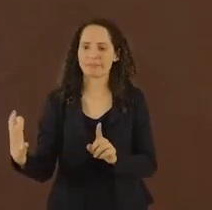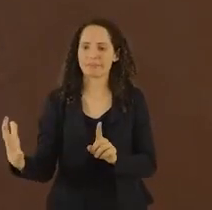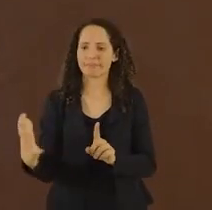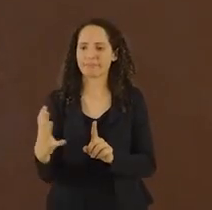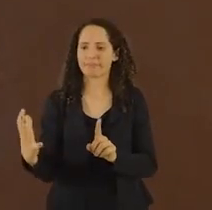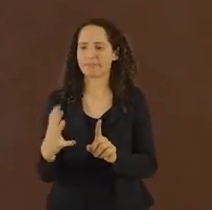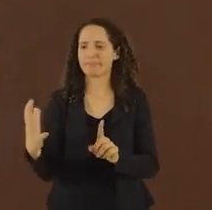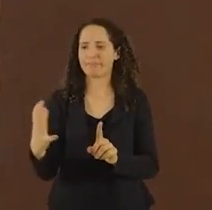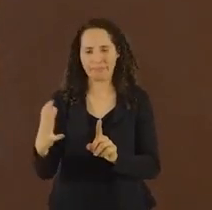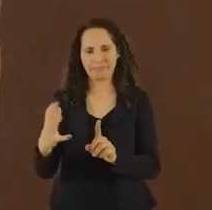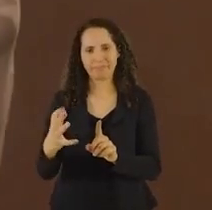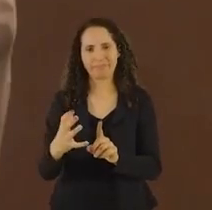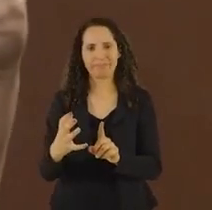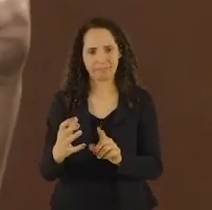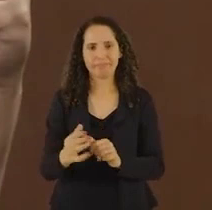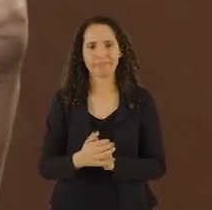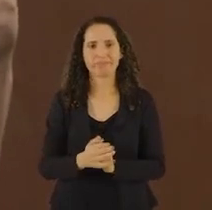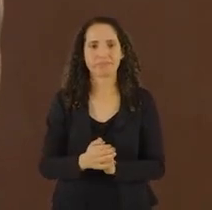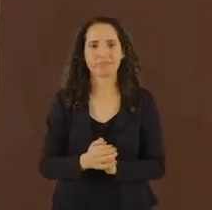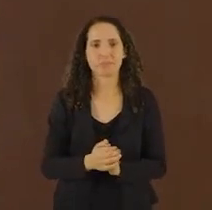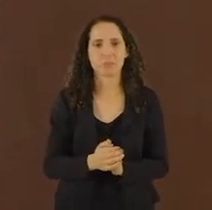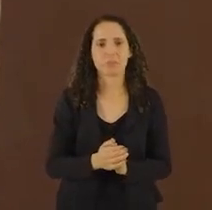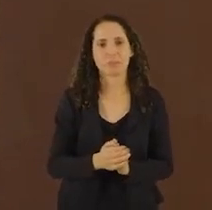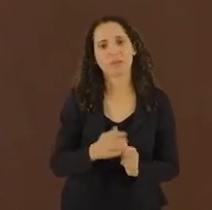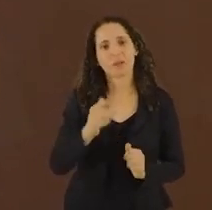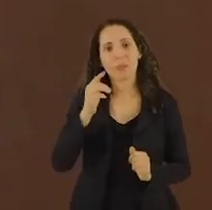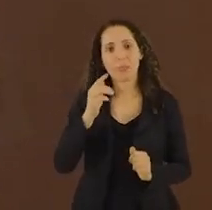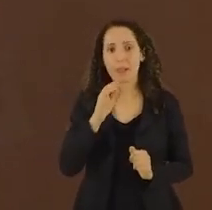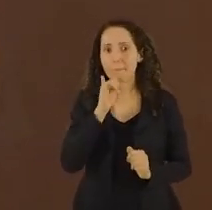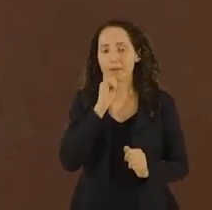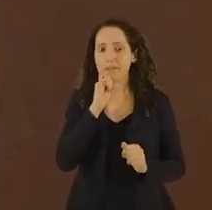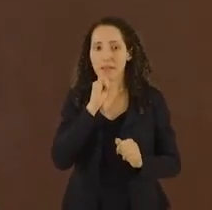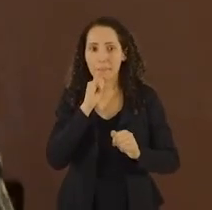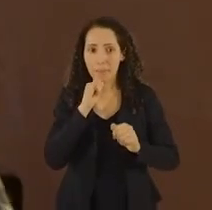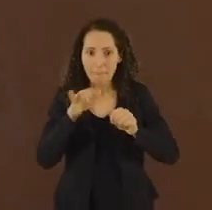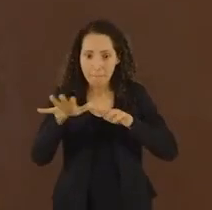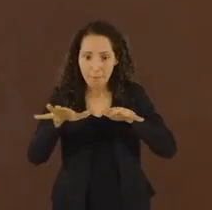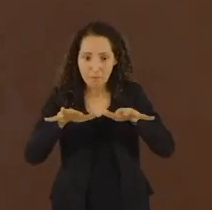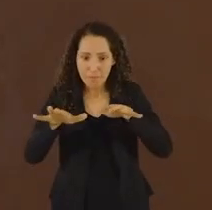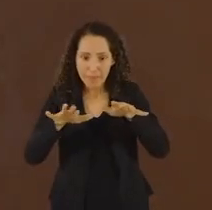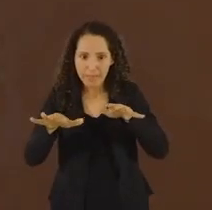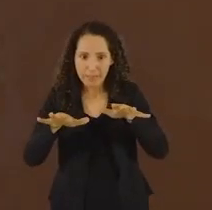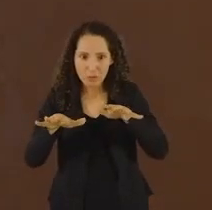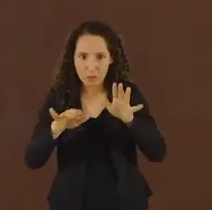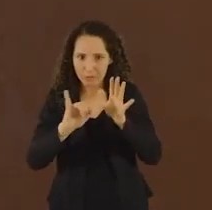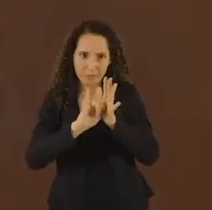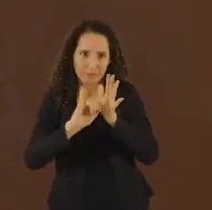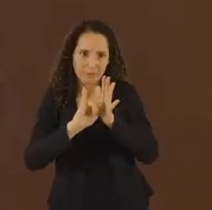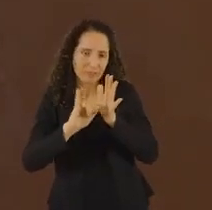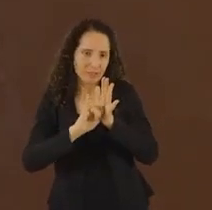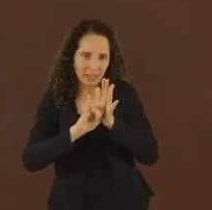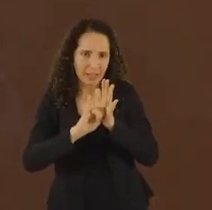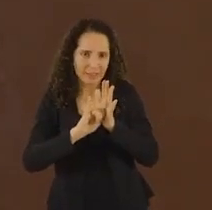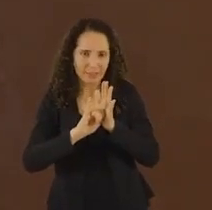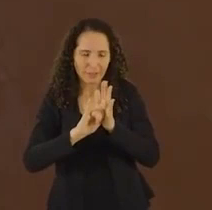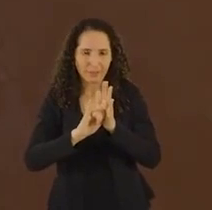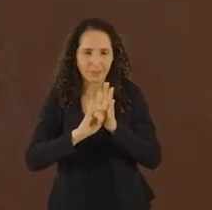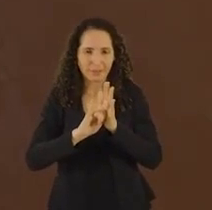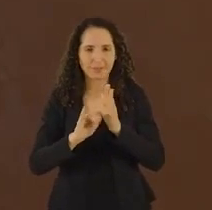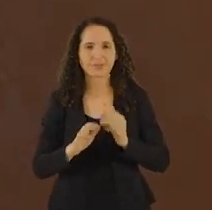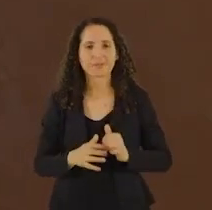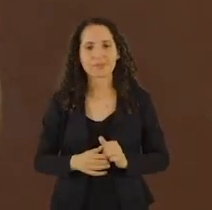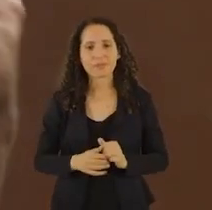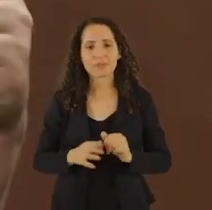transformação a ver um fortalecimento dos movimentos identitários dos movimentos ligados à